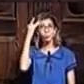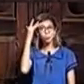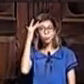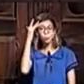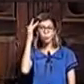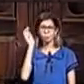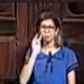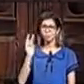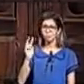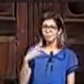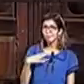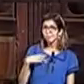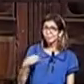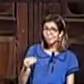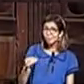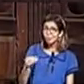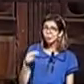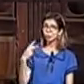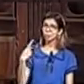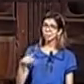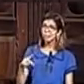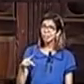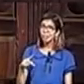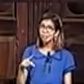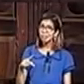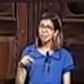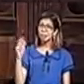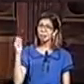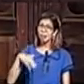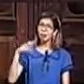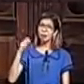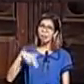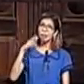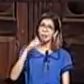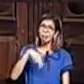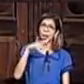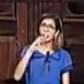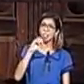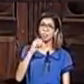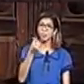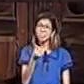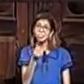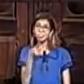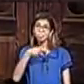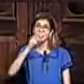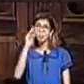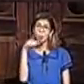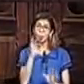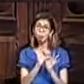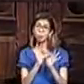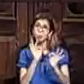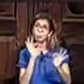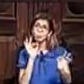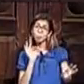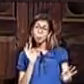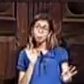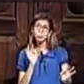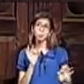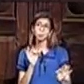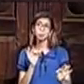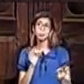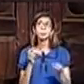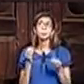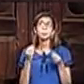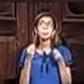seu filho fazer uma caminhada de Bacaxá até aqui, 96 quilômetros, numa ação cidadã,